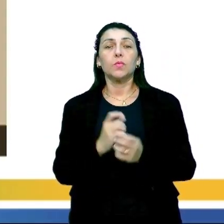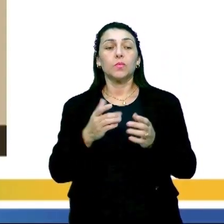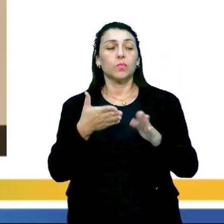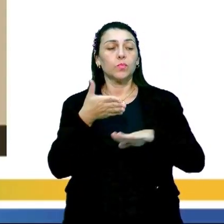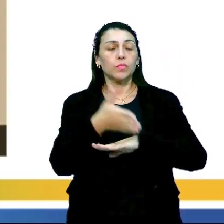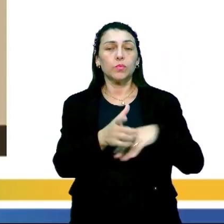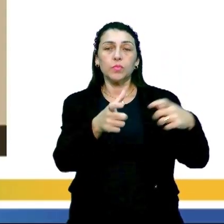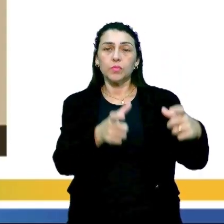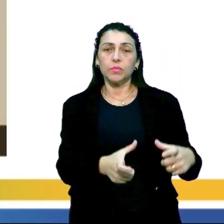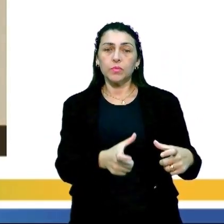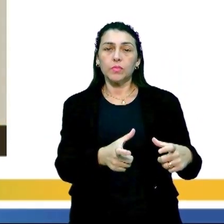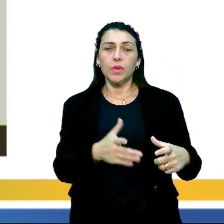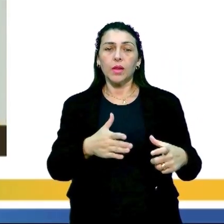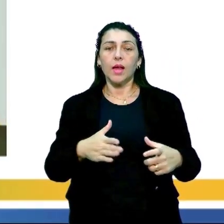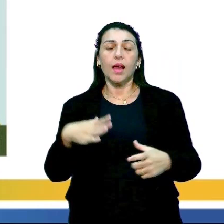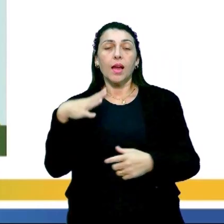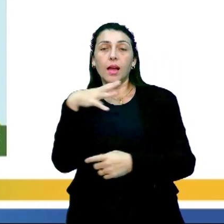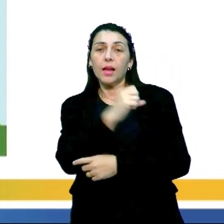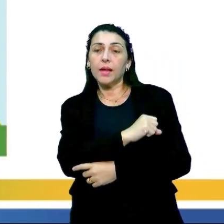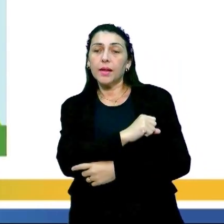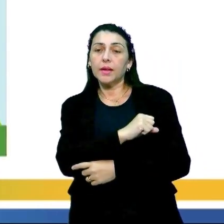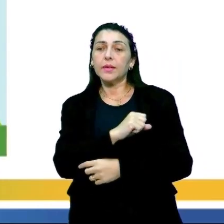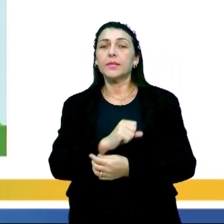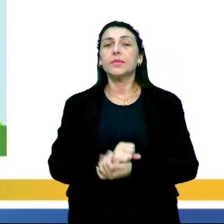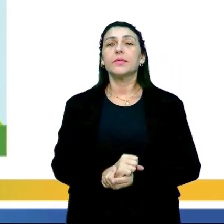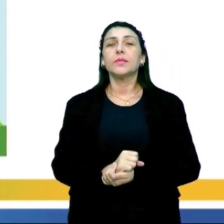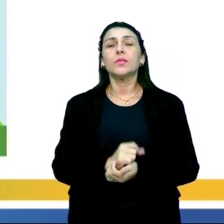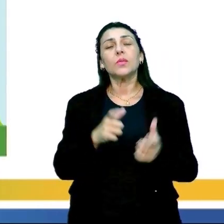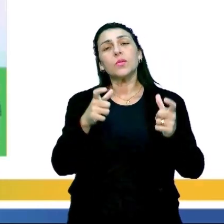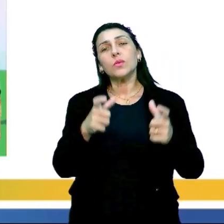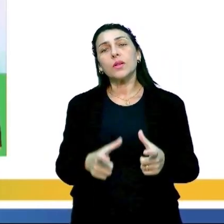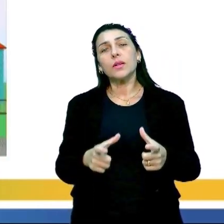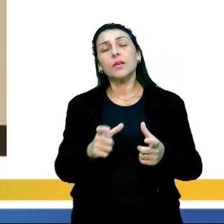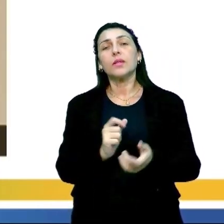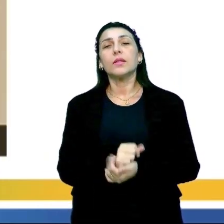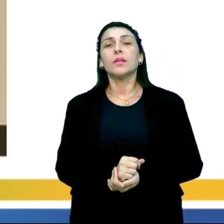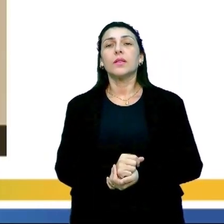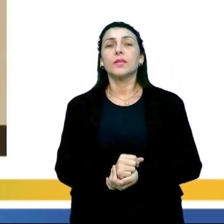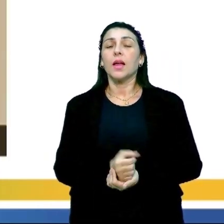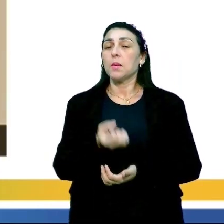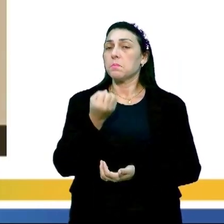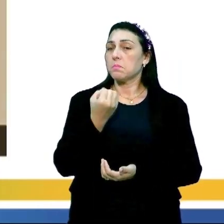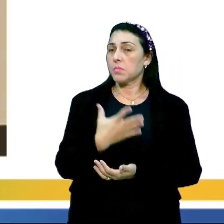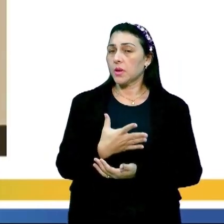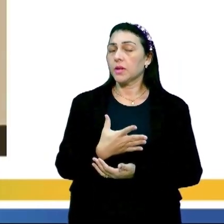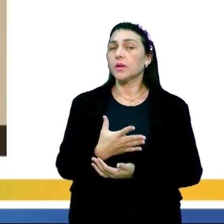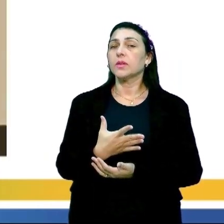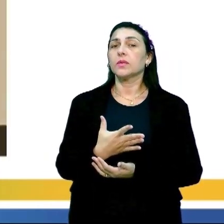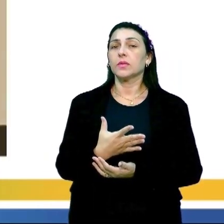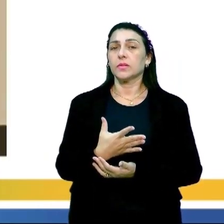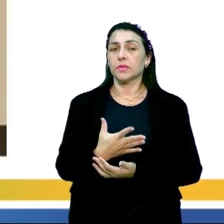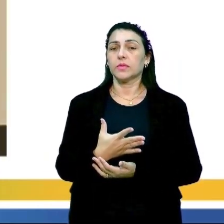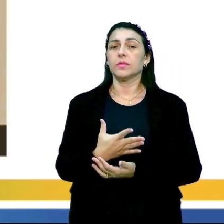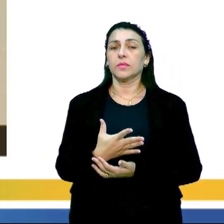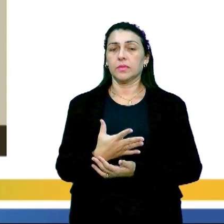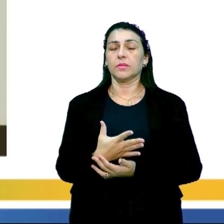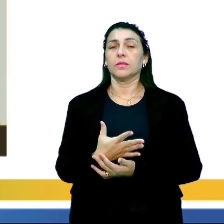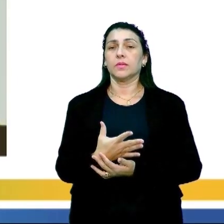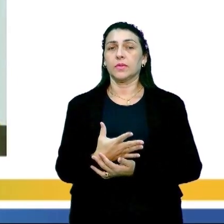ambiente e, de repente, o ambiente estava muito bem em todas as suas